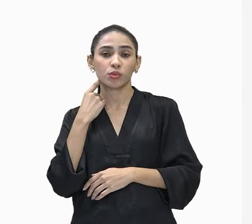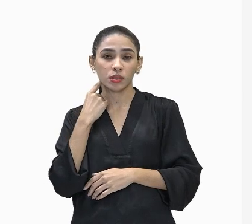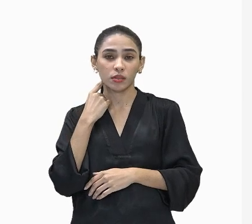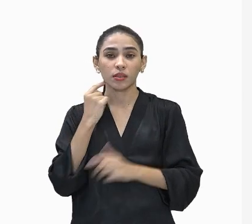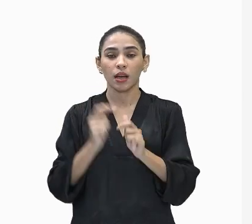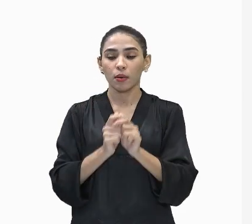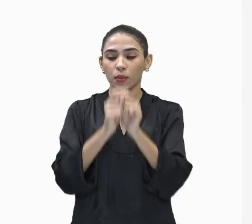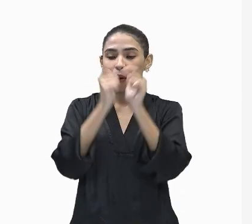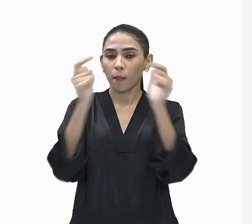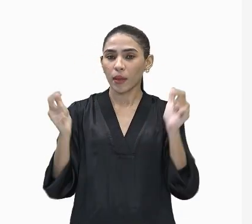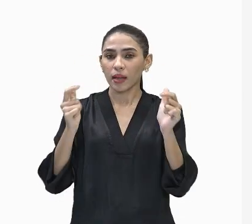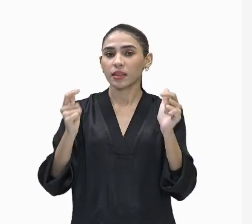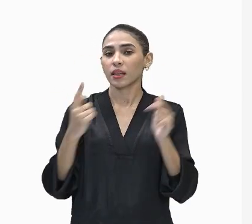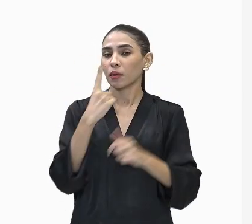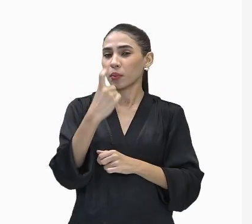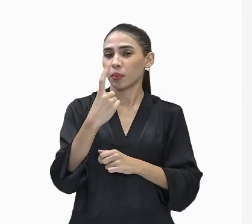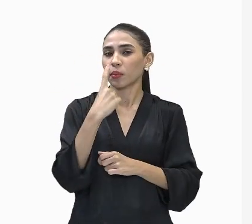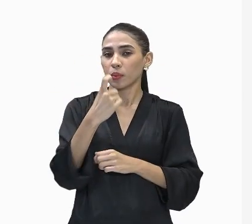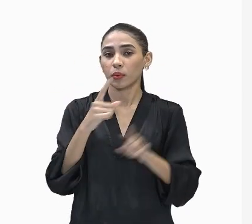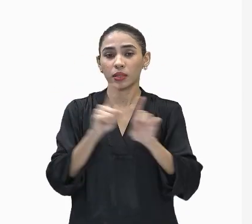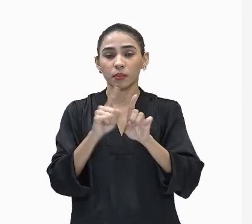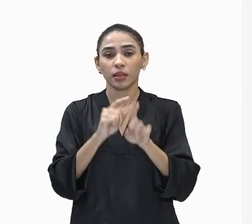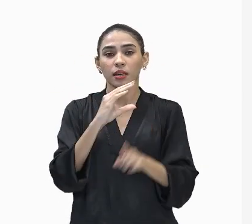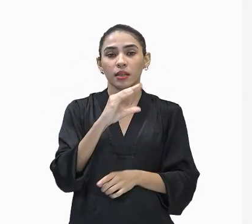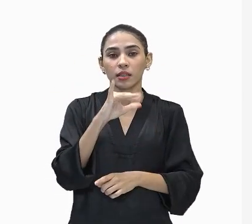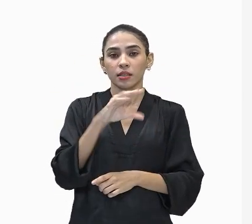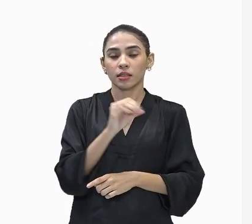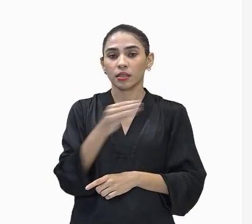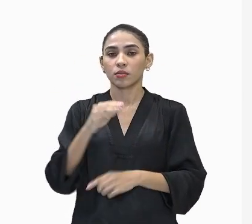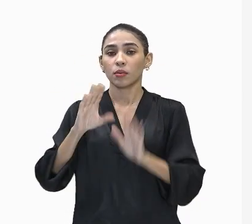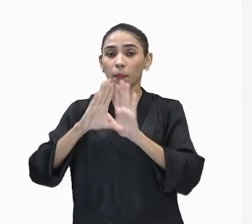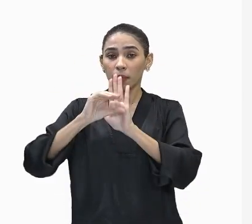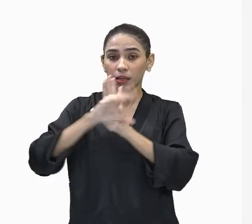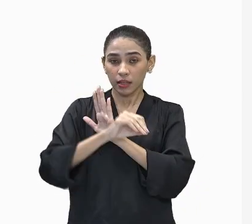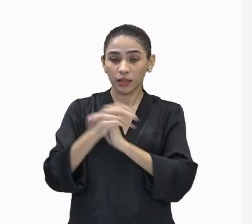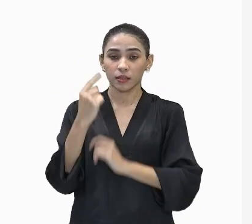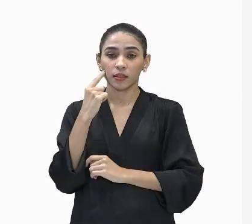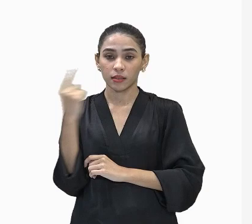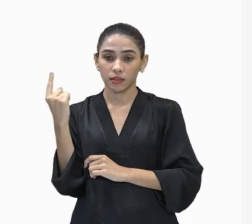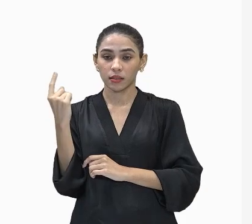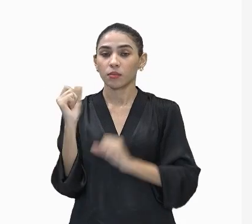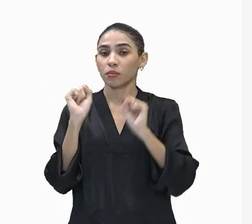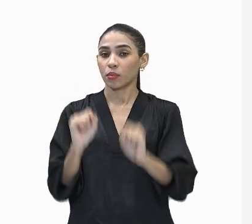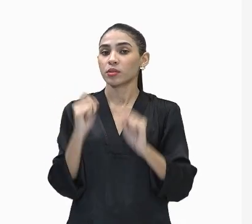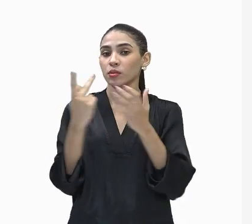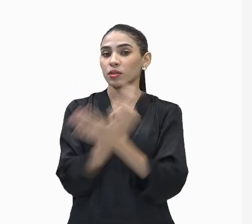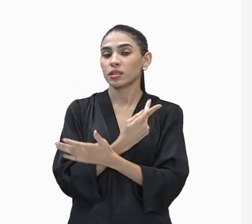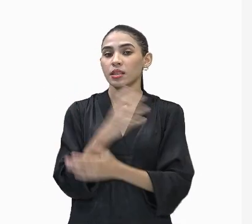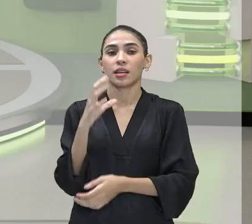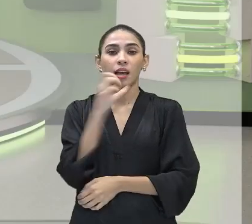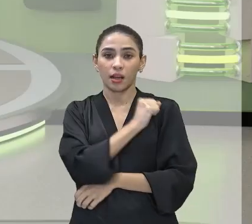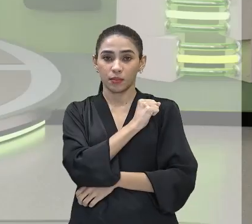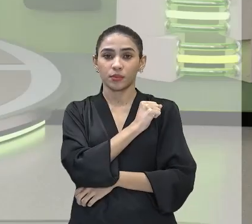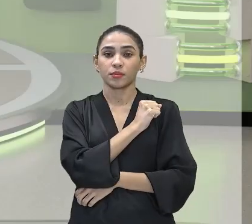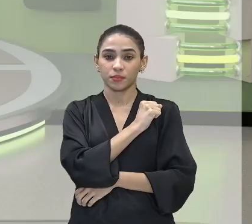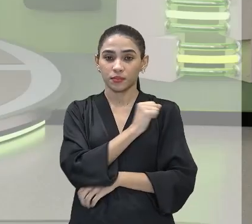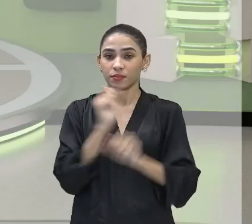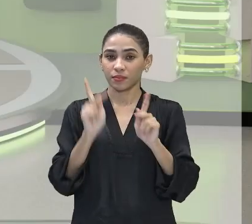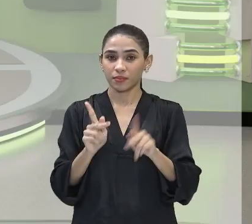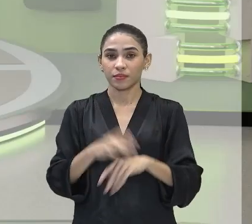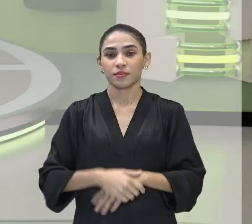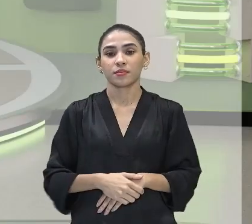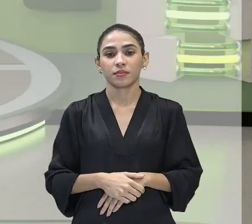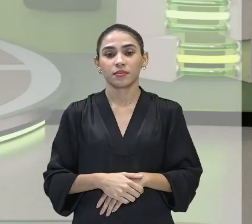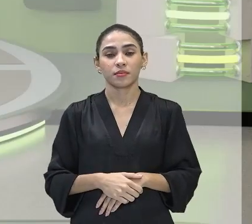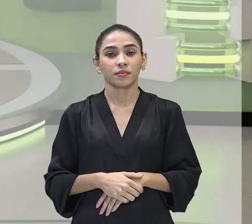orgânica e aumenta a quantidade de cianobactérias e nesse caso ela ocorre de forma mais rápida tá bom E